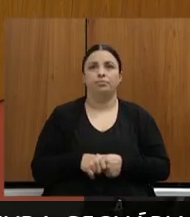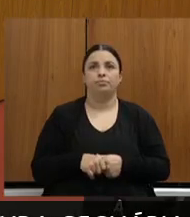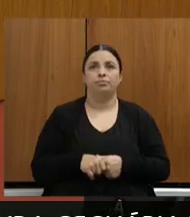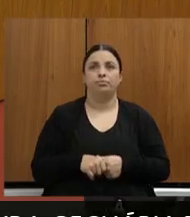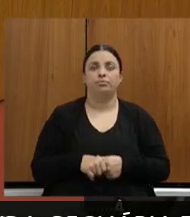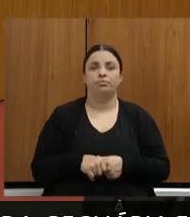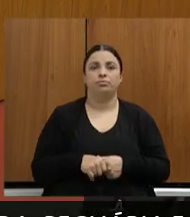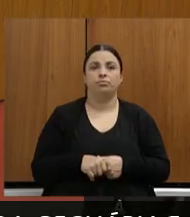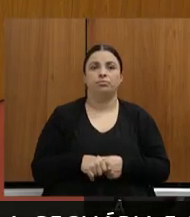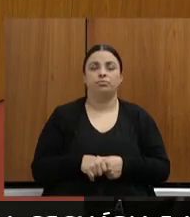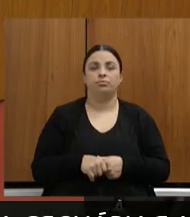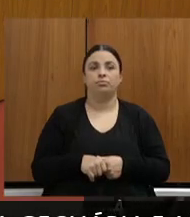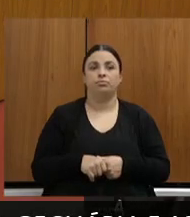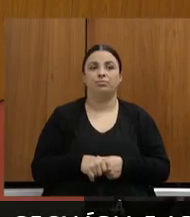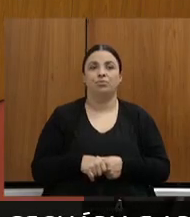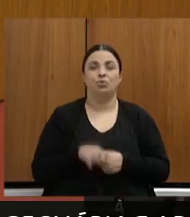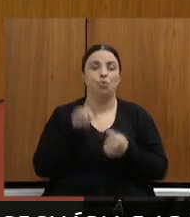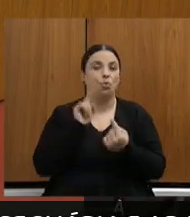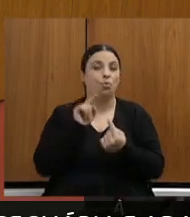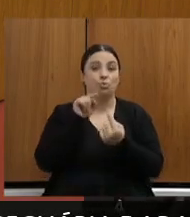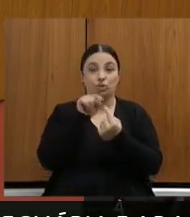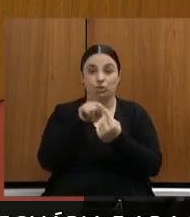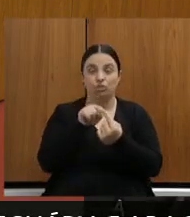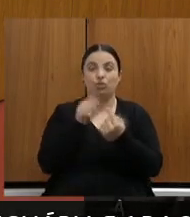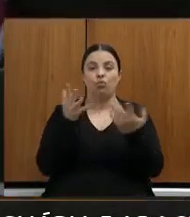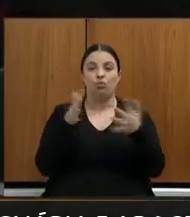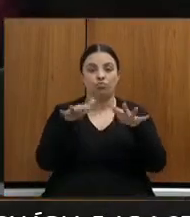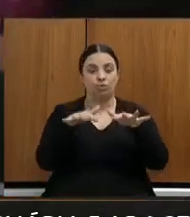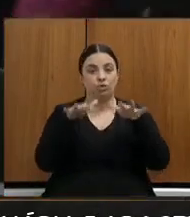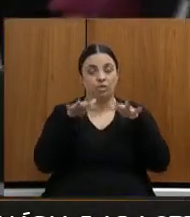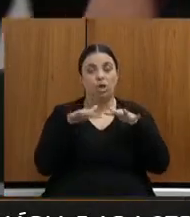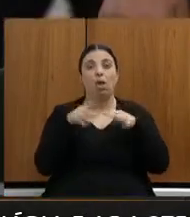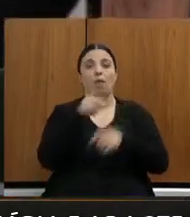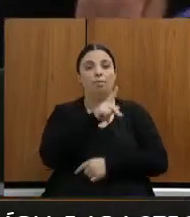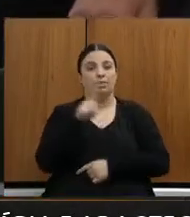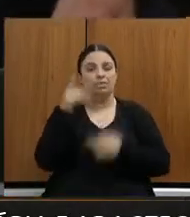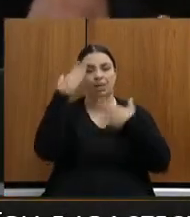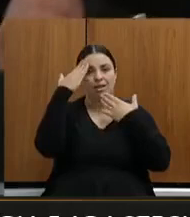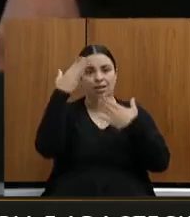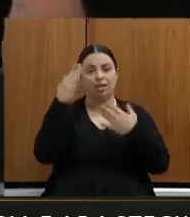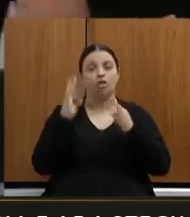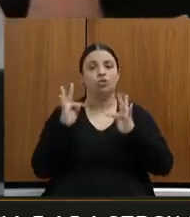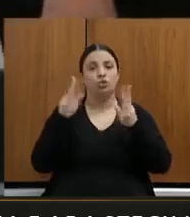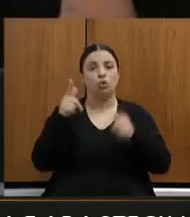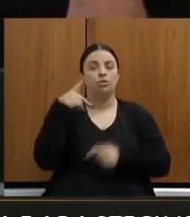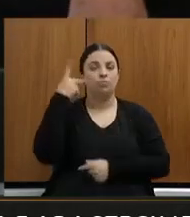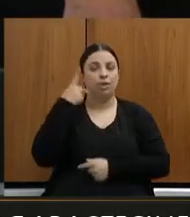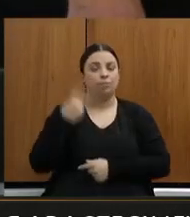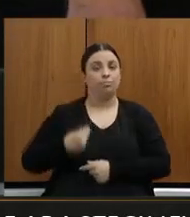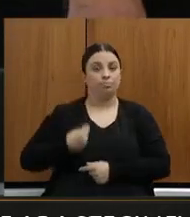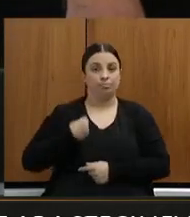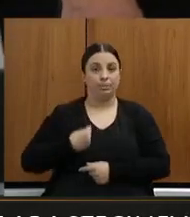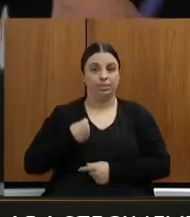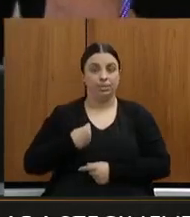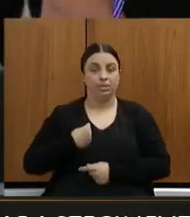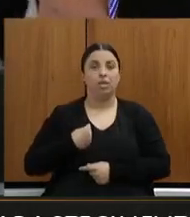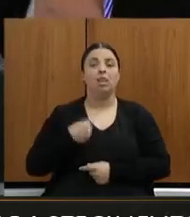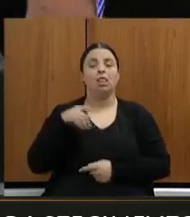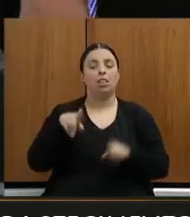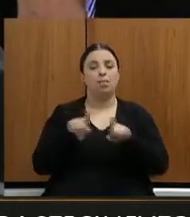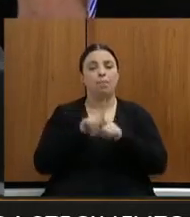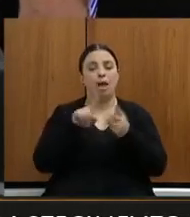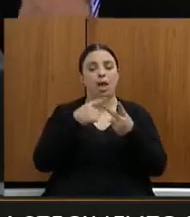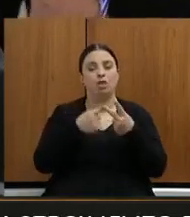é cumprida a finalidade da reunião a presidência agradece a presença dos parlamentares e dos